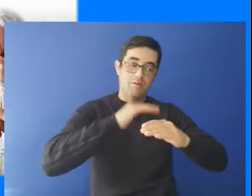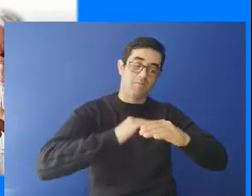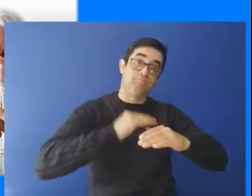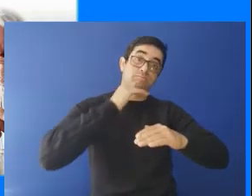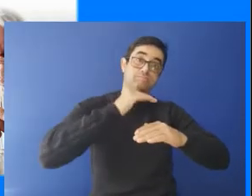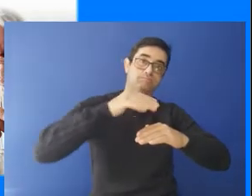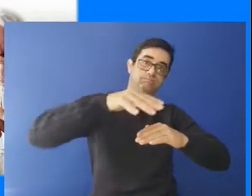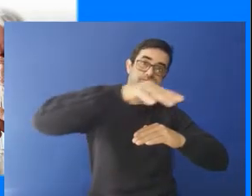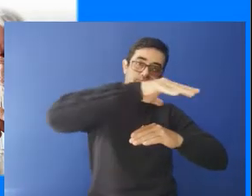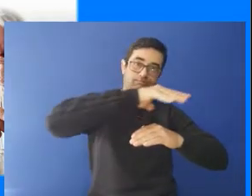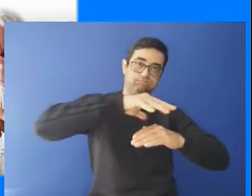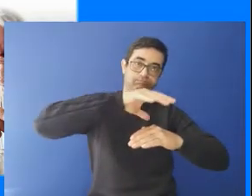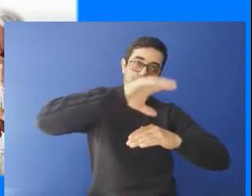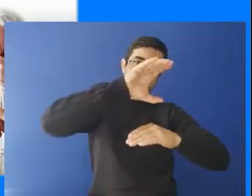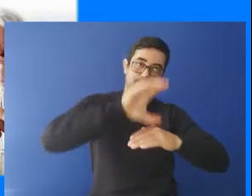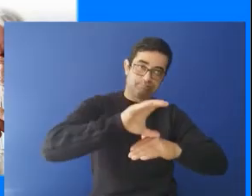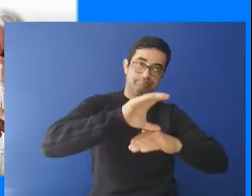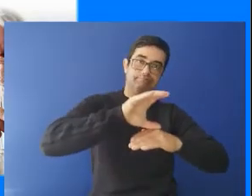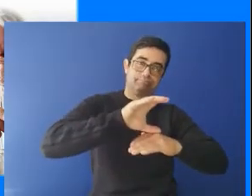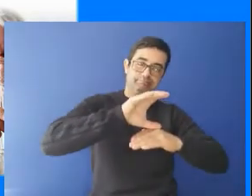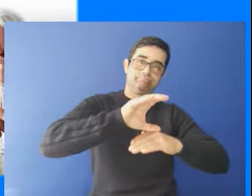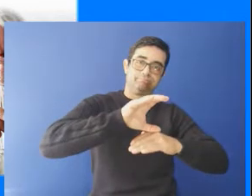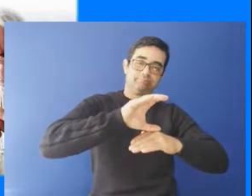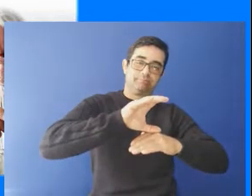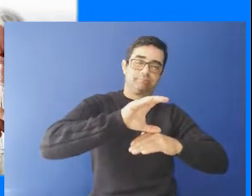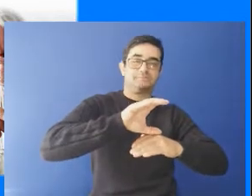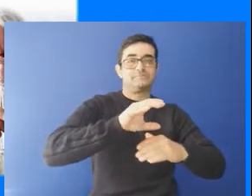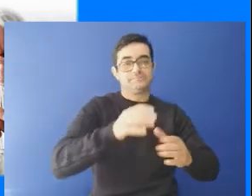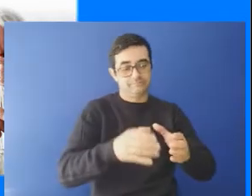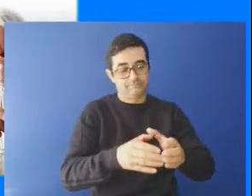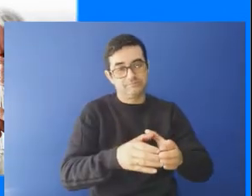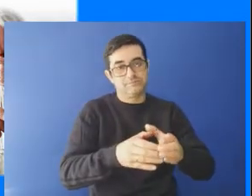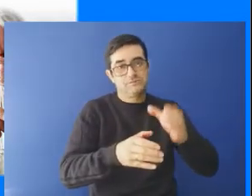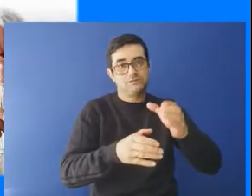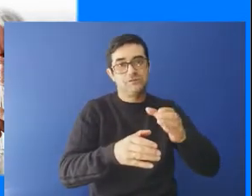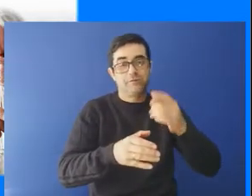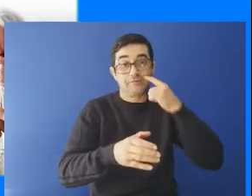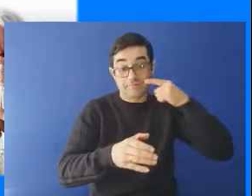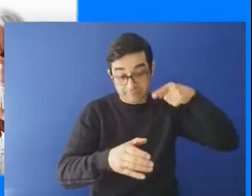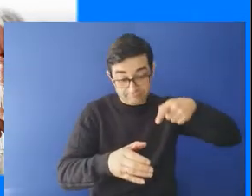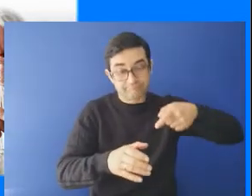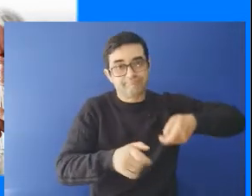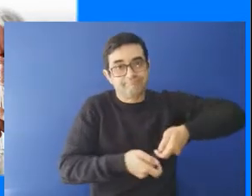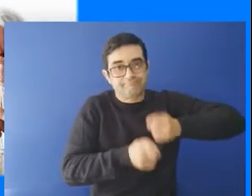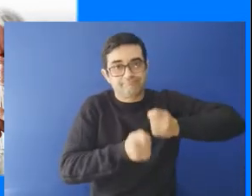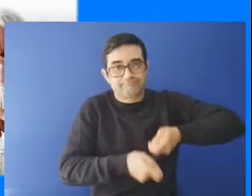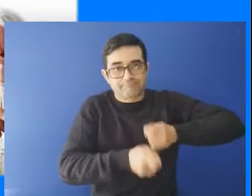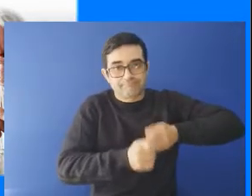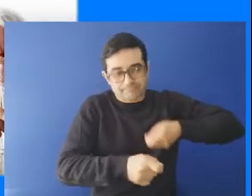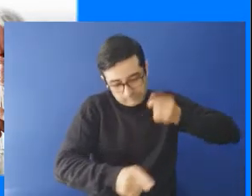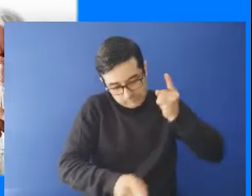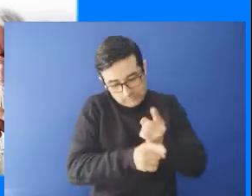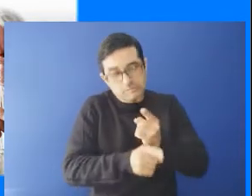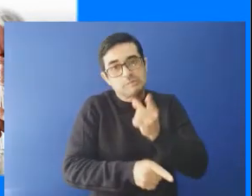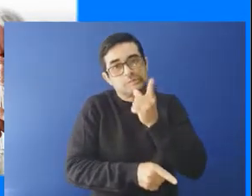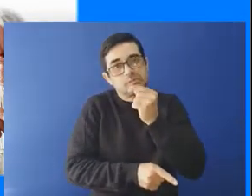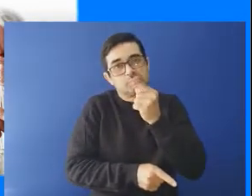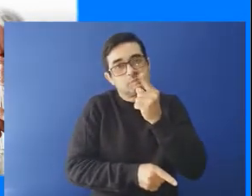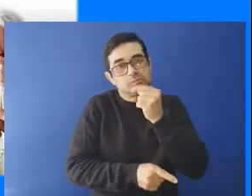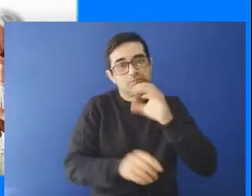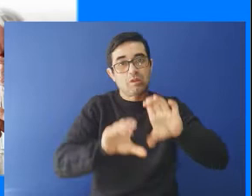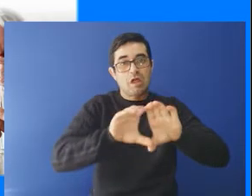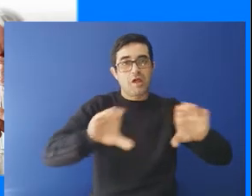rocha forma às vezes poços pouco profundos, tipo cacimba, que a gente consegue facilmente cavar e encontrar essa água,